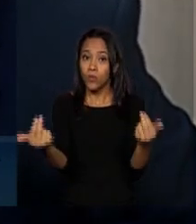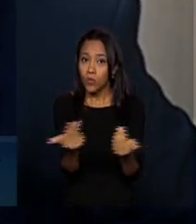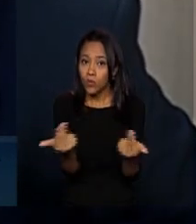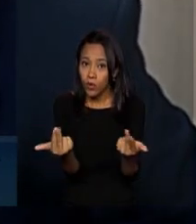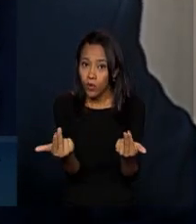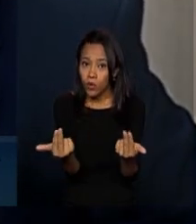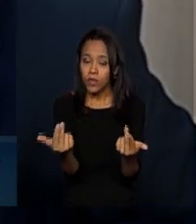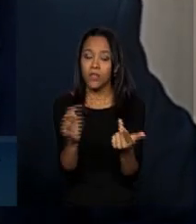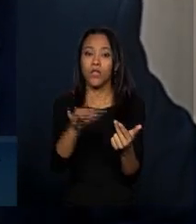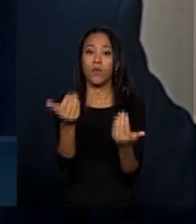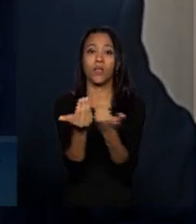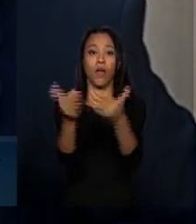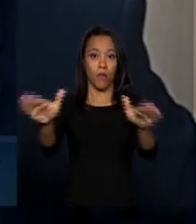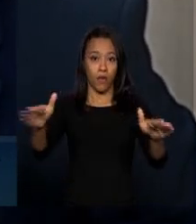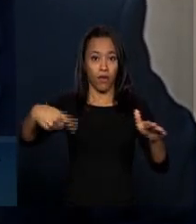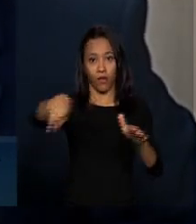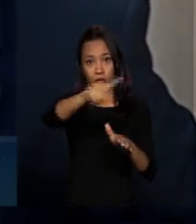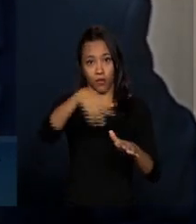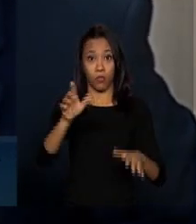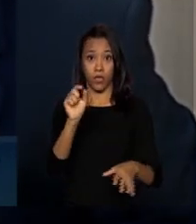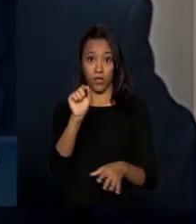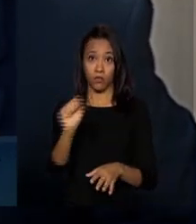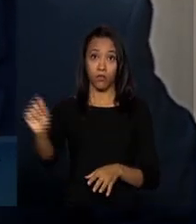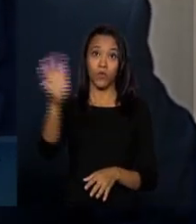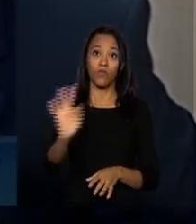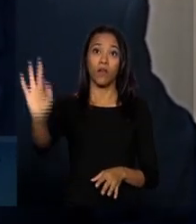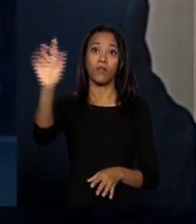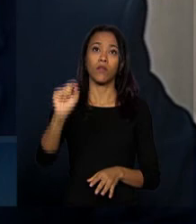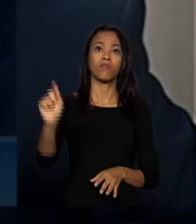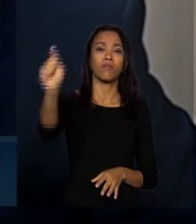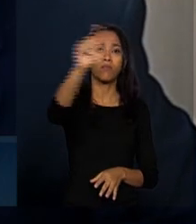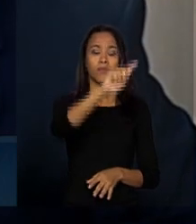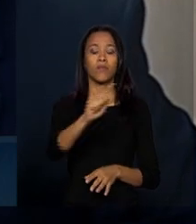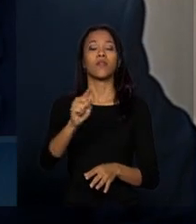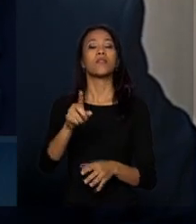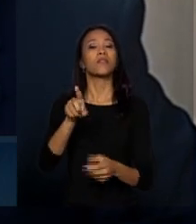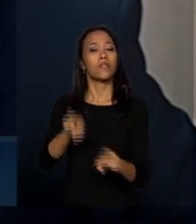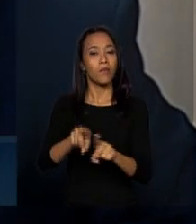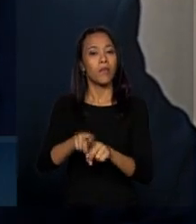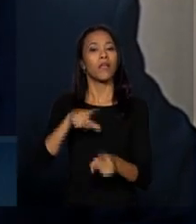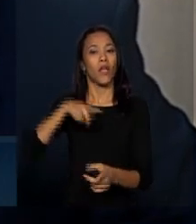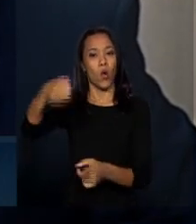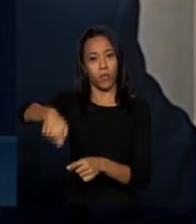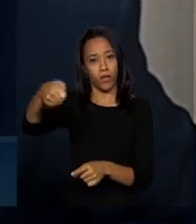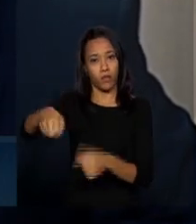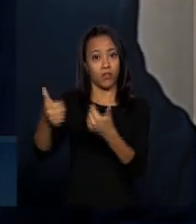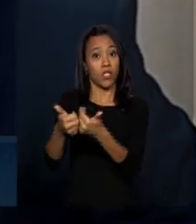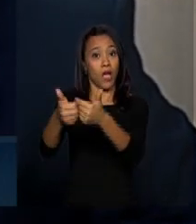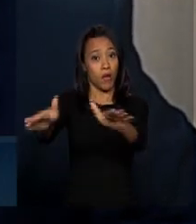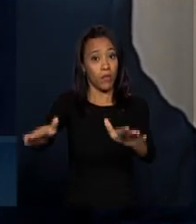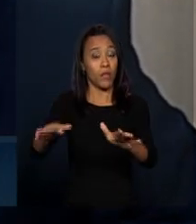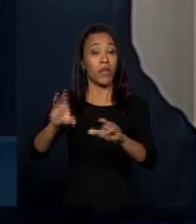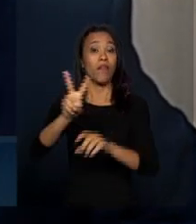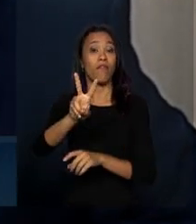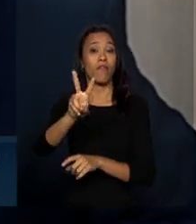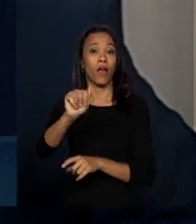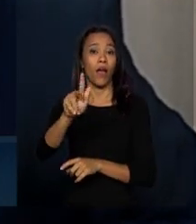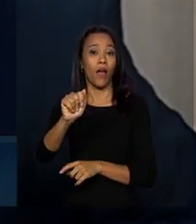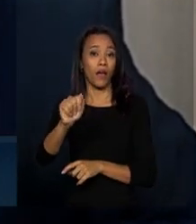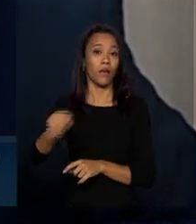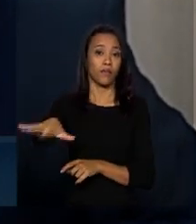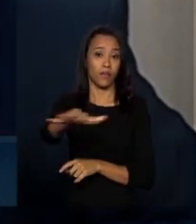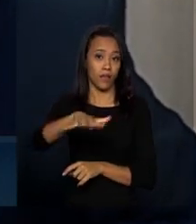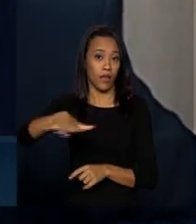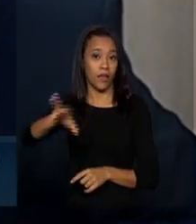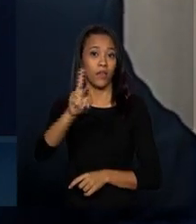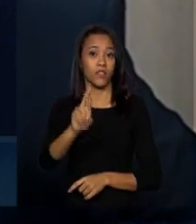que é aberto para as escolas, coloca uma meta de implantação de vagas em residência médica para que essas escolas, nesses